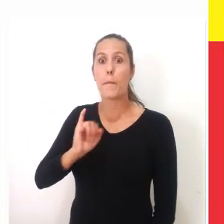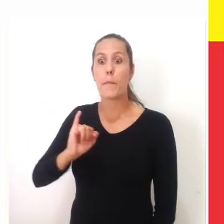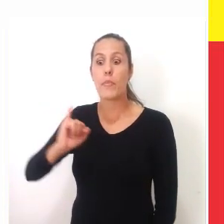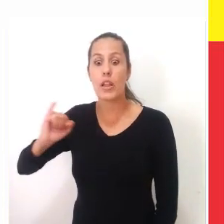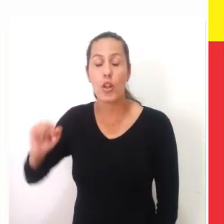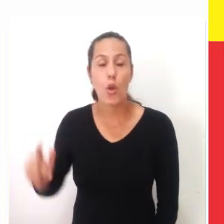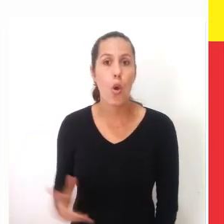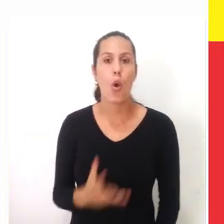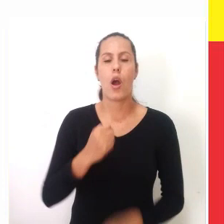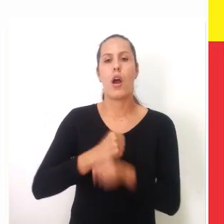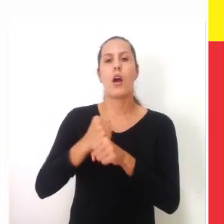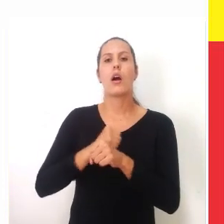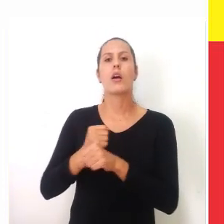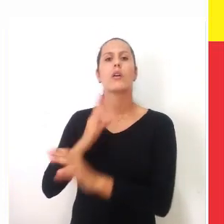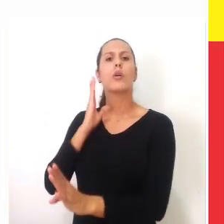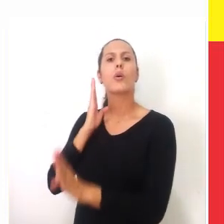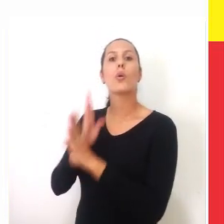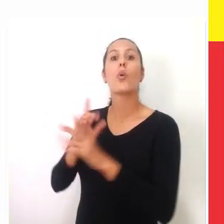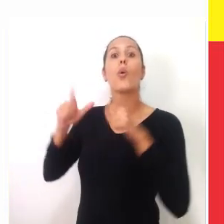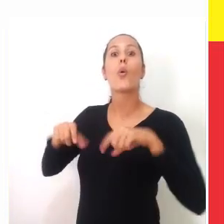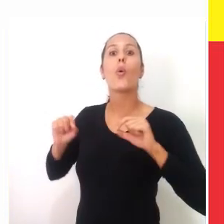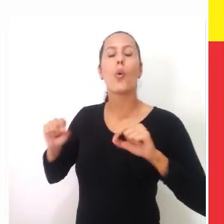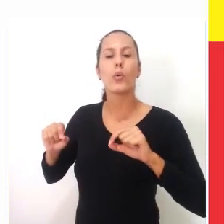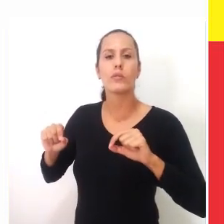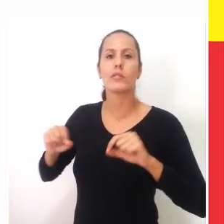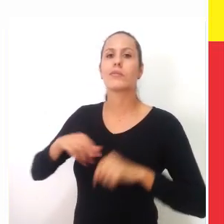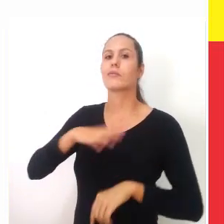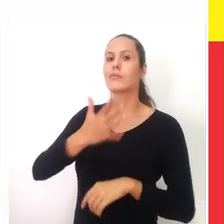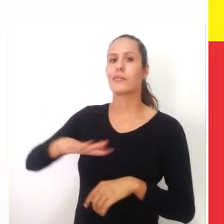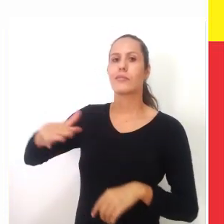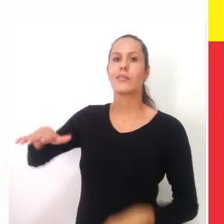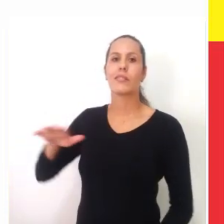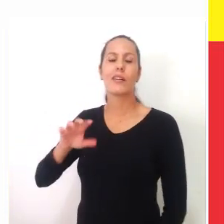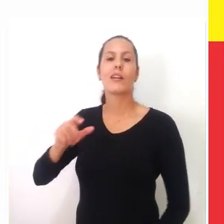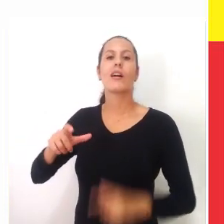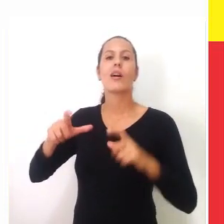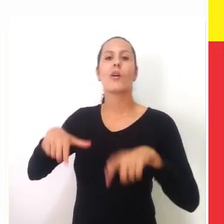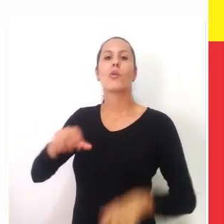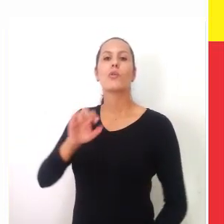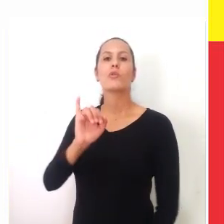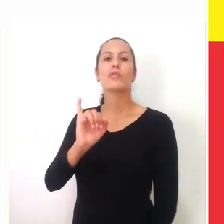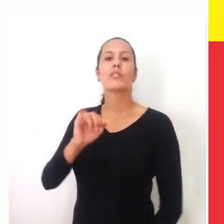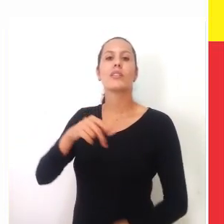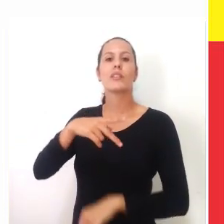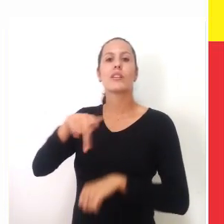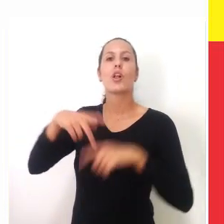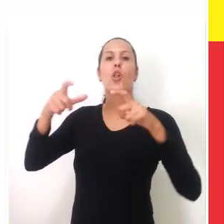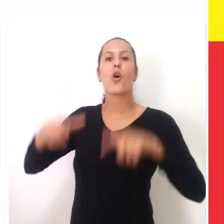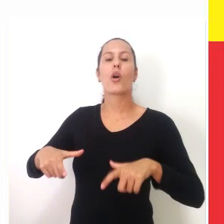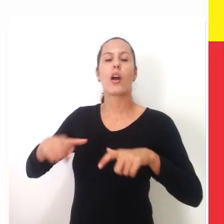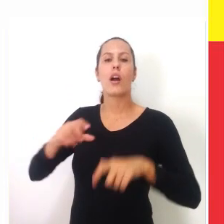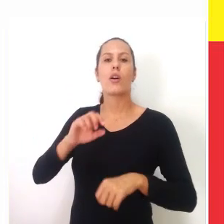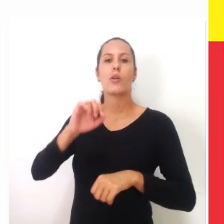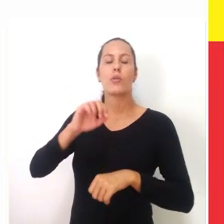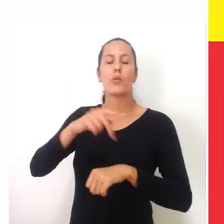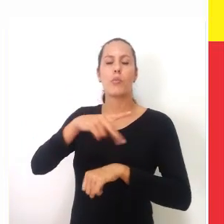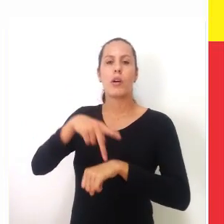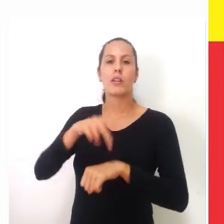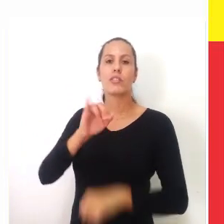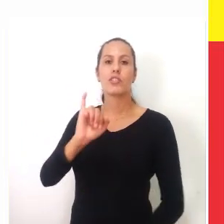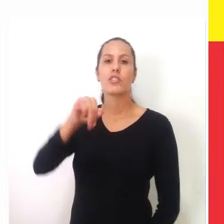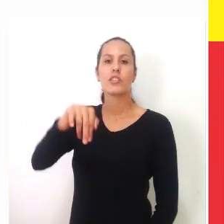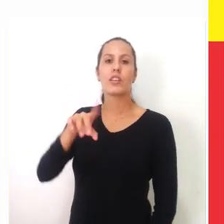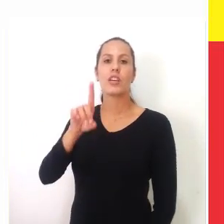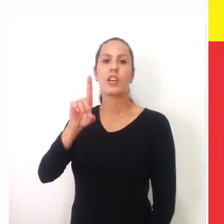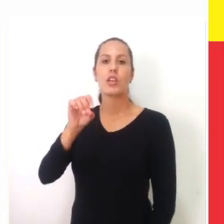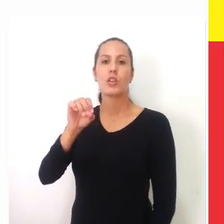aonde? Ele é encontrado na costa da Indonésia. Percebam aí na imagem a foto dele, o registro dele. Ele